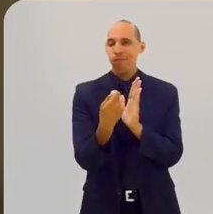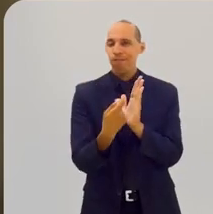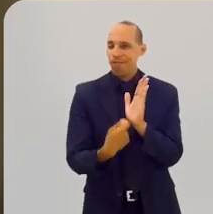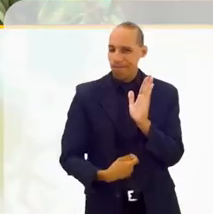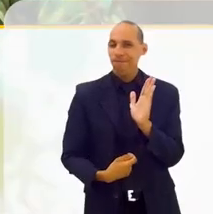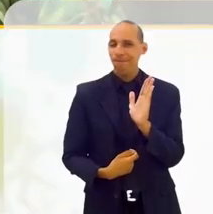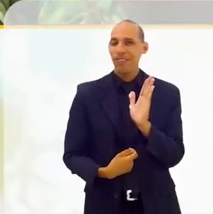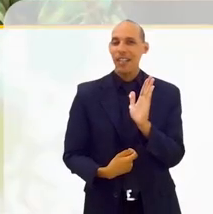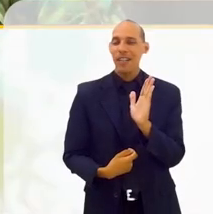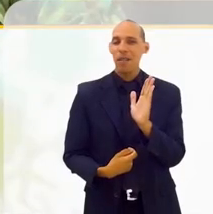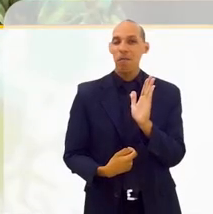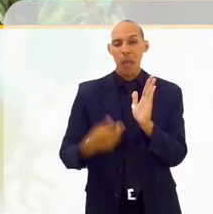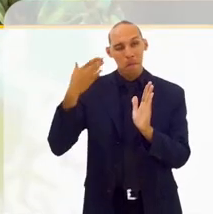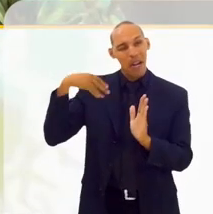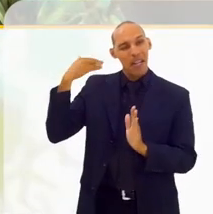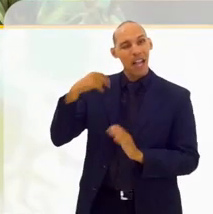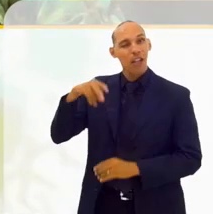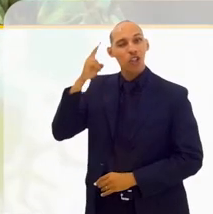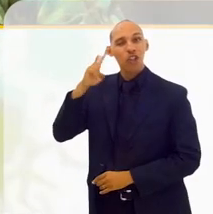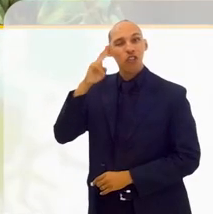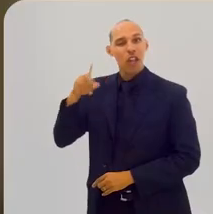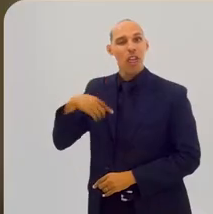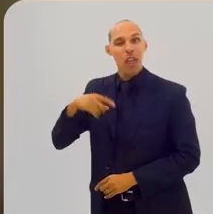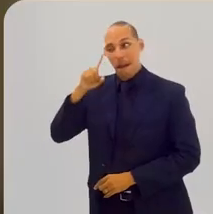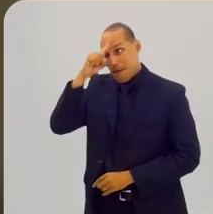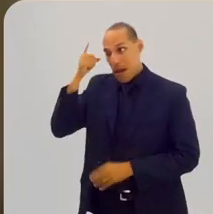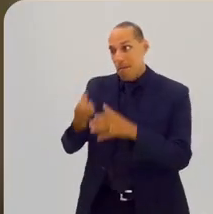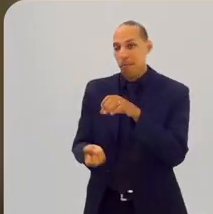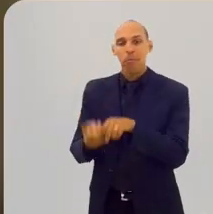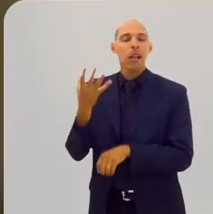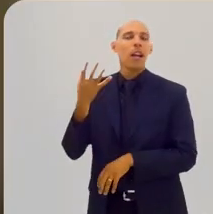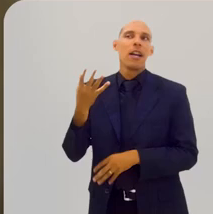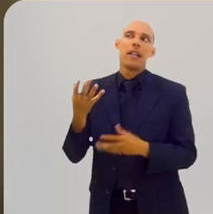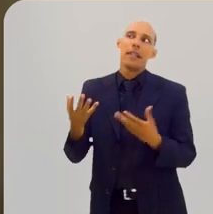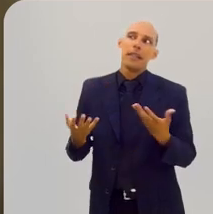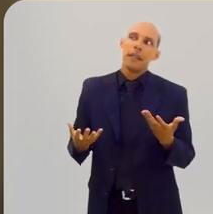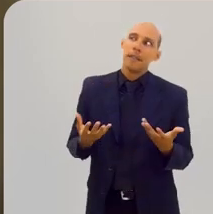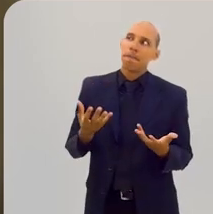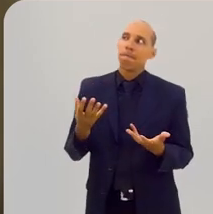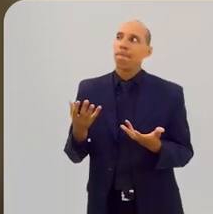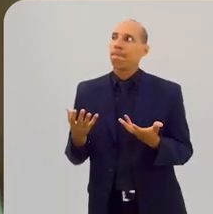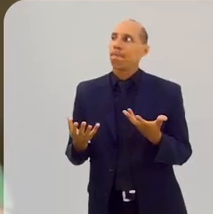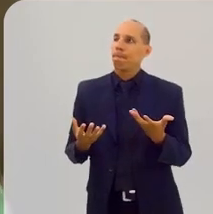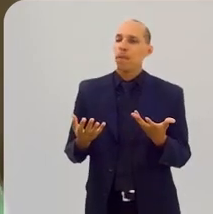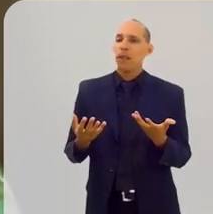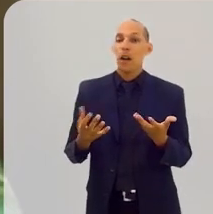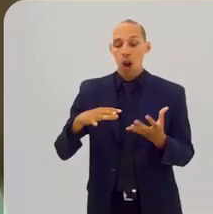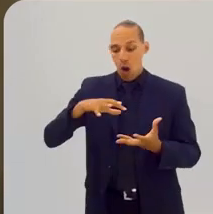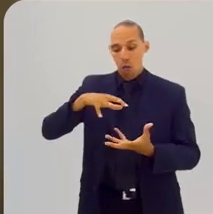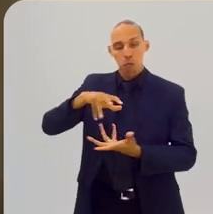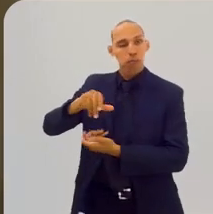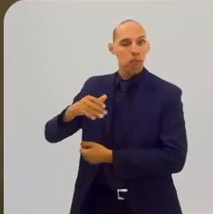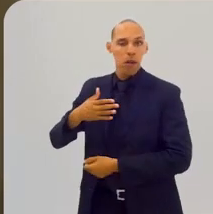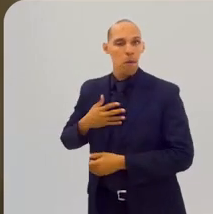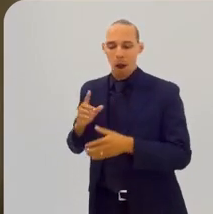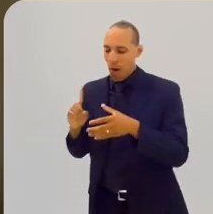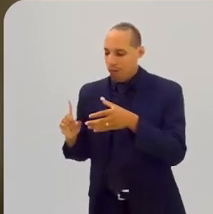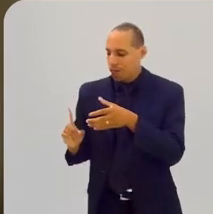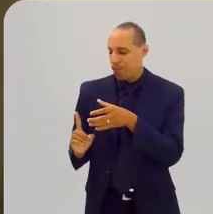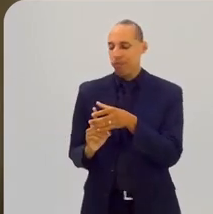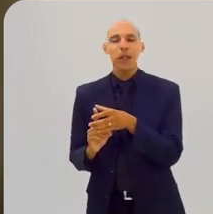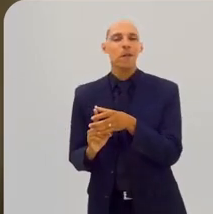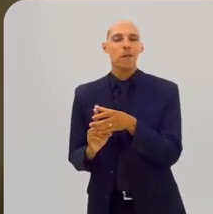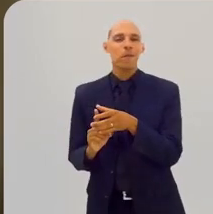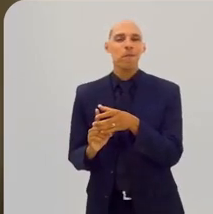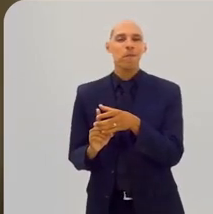sendo isso naquela época eu criava histórias Talvez às vezes até eu podia ter o meu mundo vamos dizer